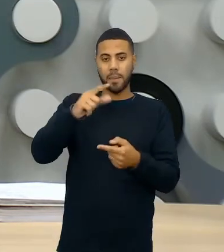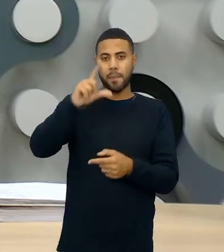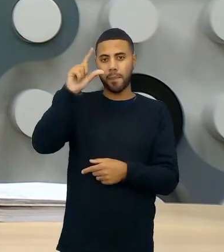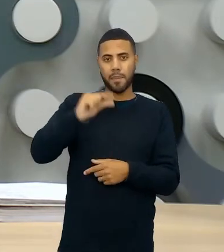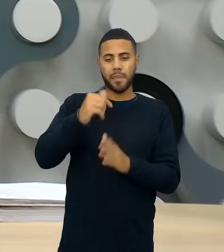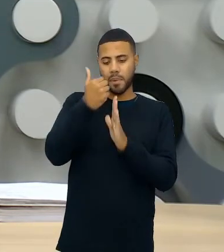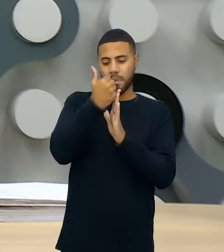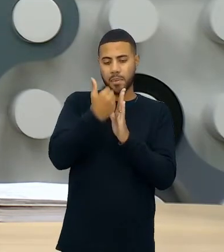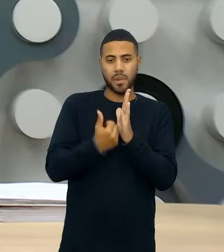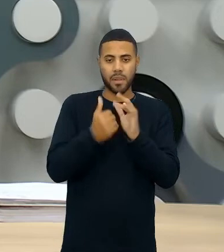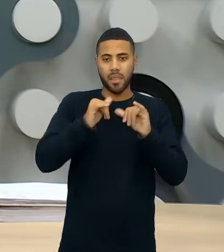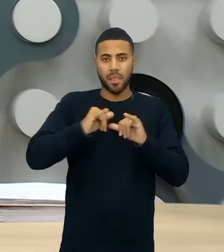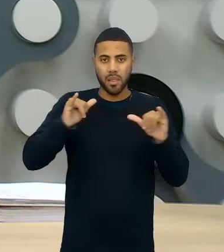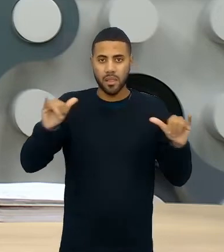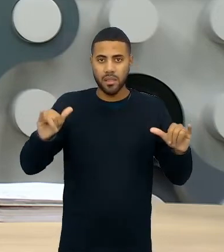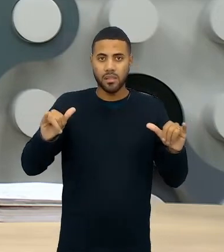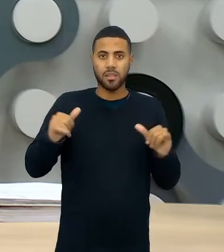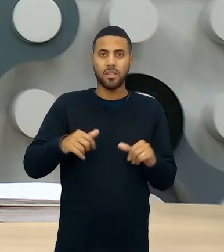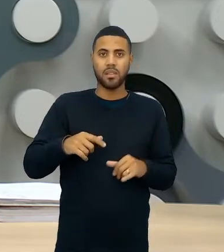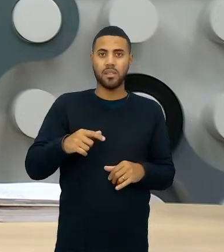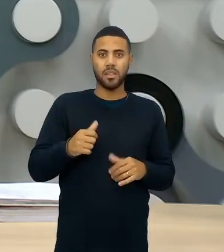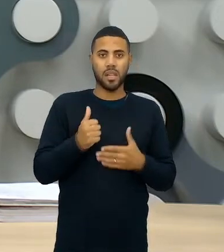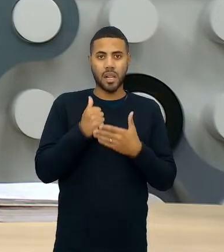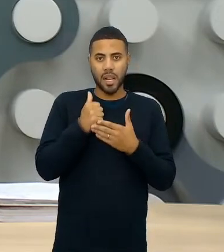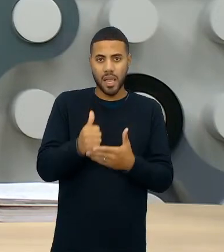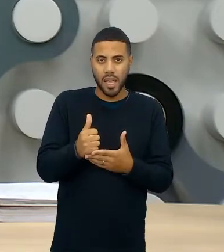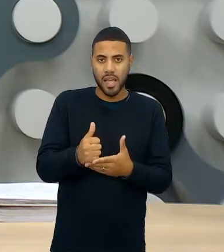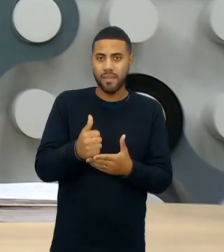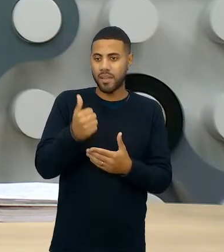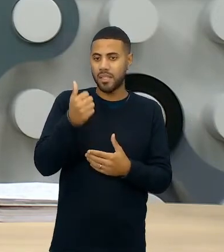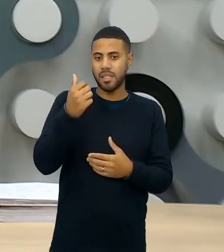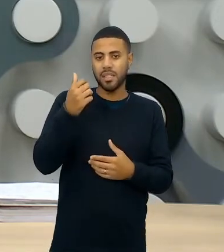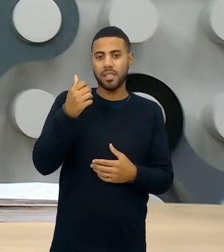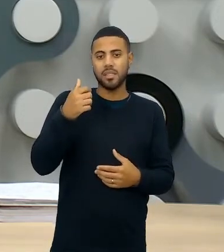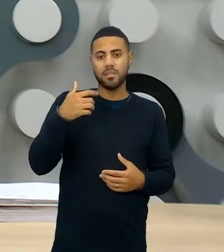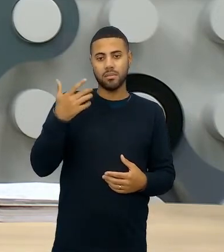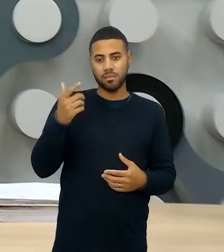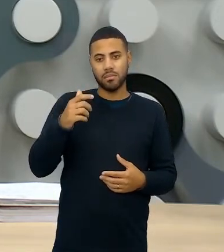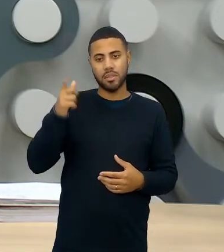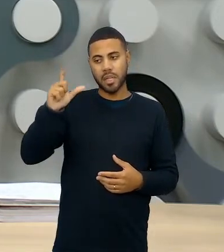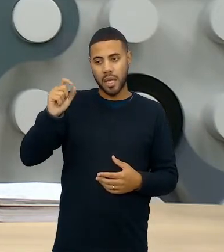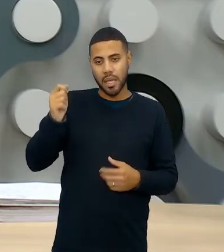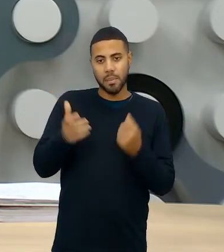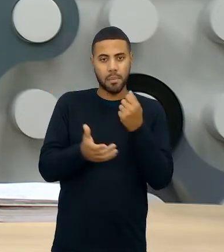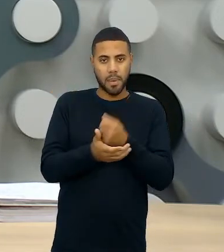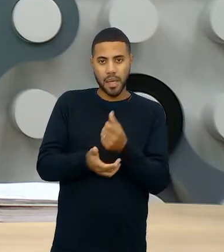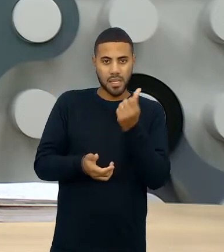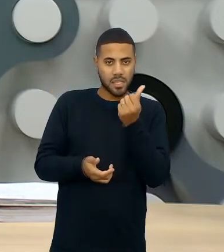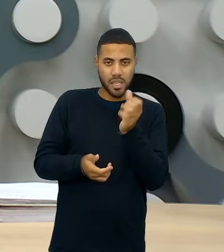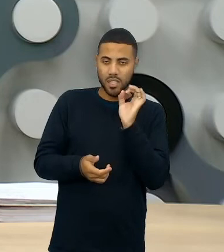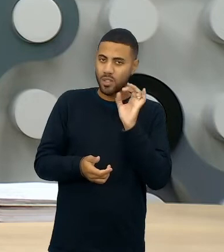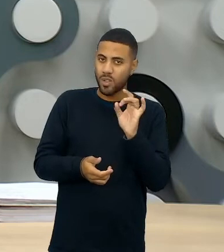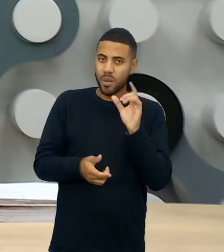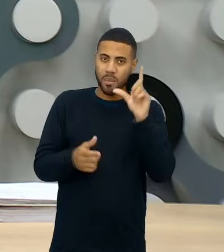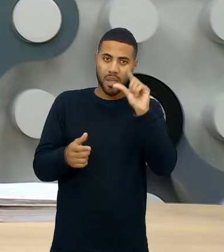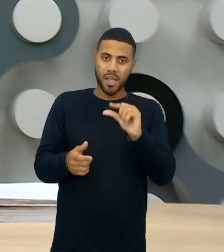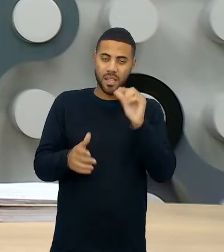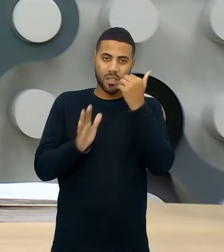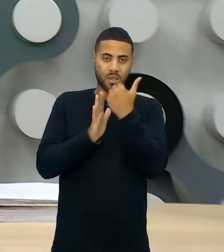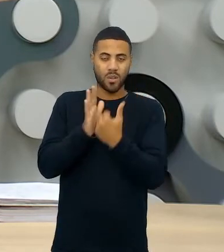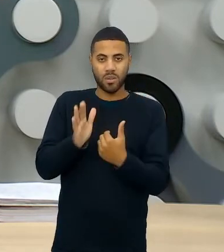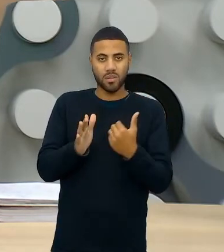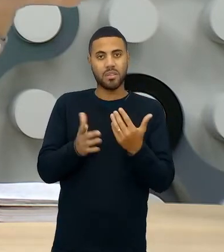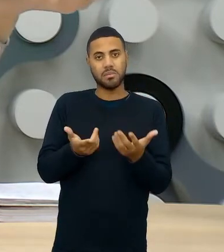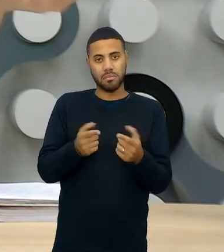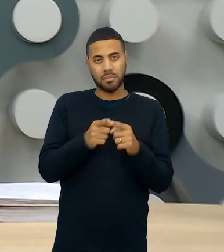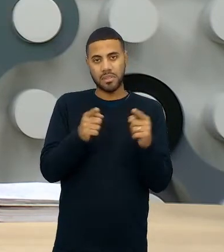promoção, né? Leve uma dúzia, pague 10. Na hora que você vê, o prazo de validade está bem curtinho, está ali de uma semana. Só vale a